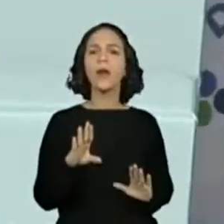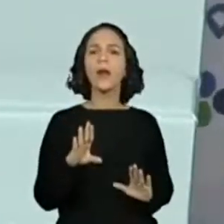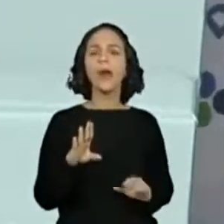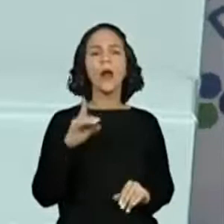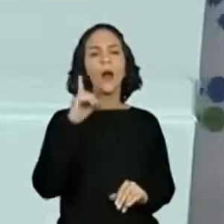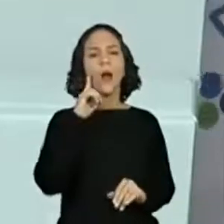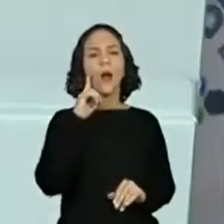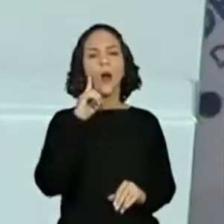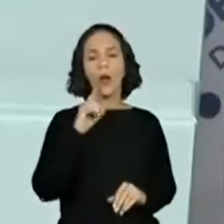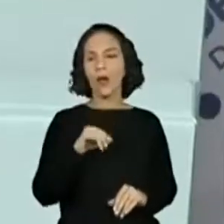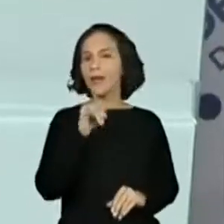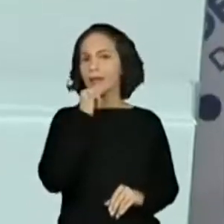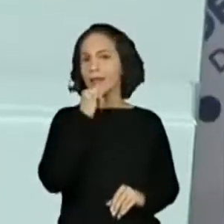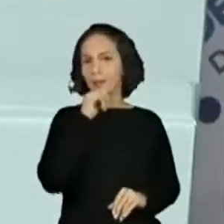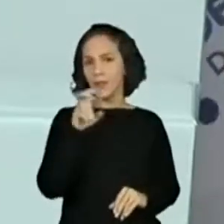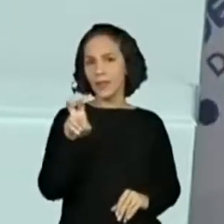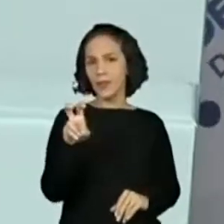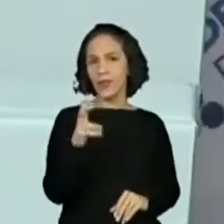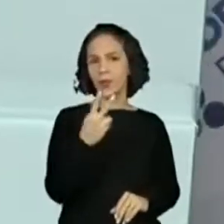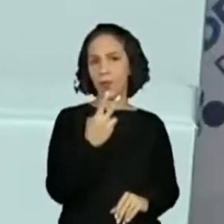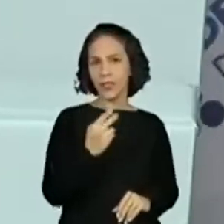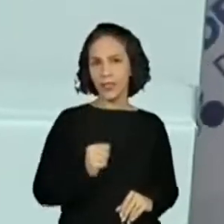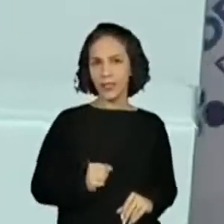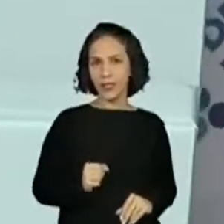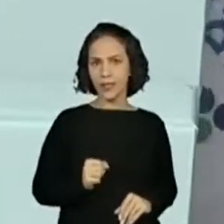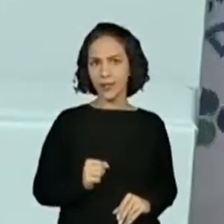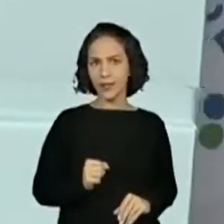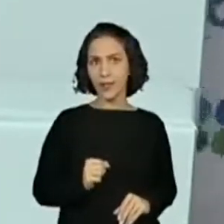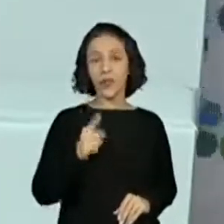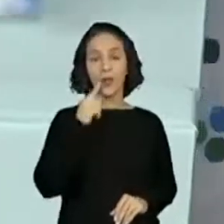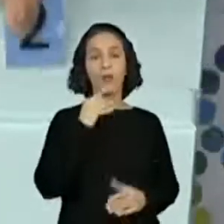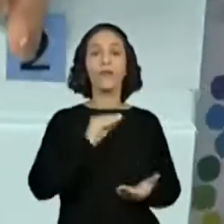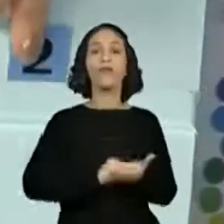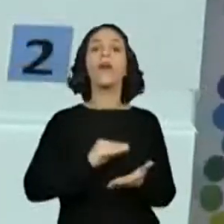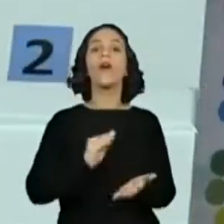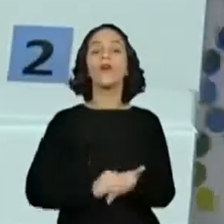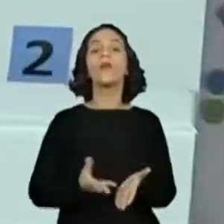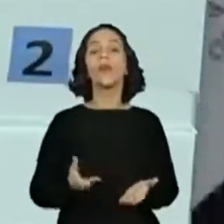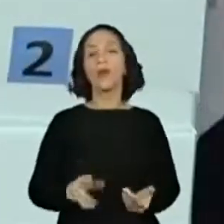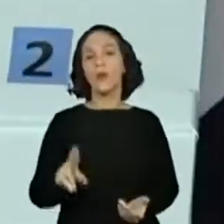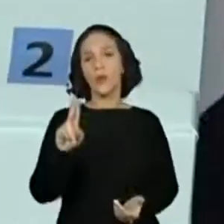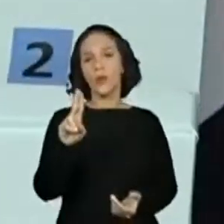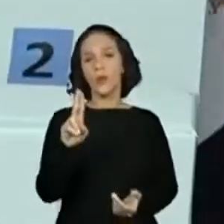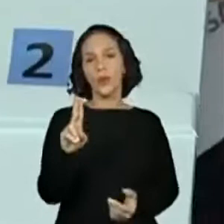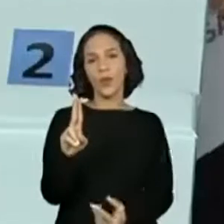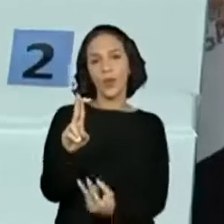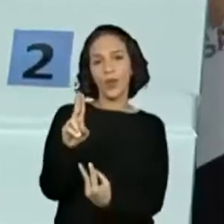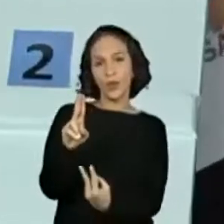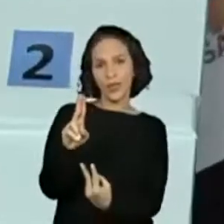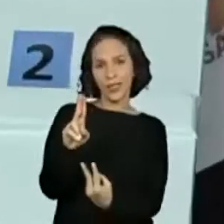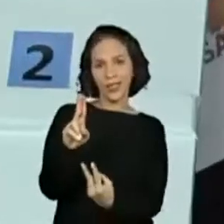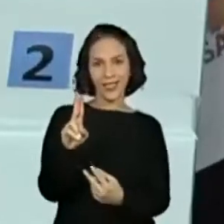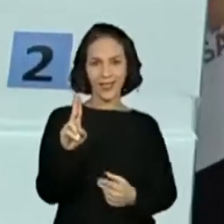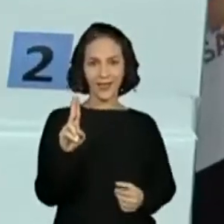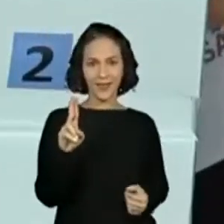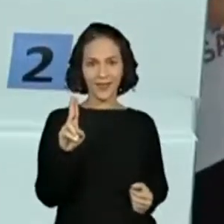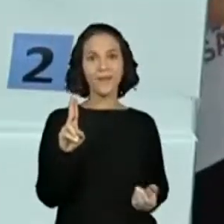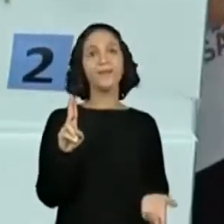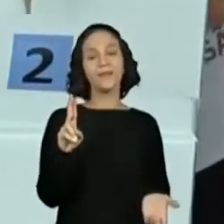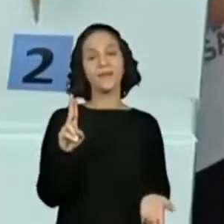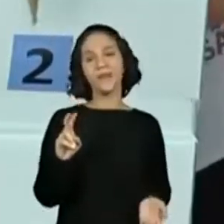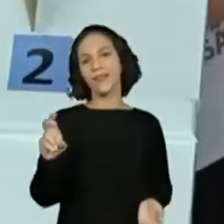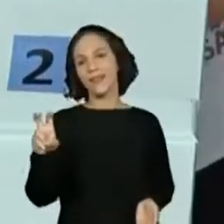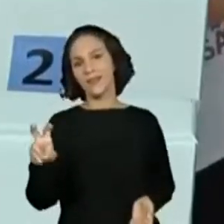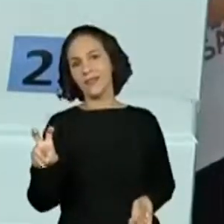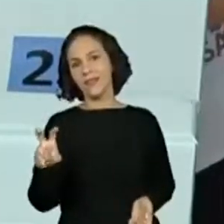os 52, nós precisaríamos de mais 2 unidades. Ou seja, é o mesmo que